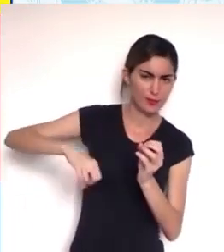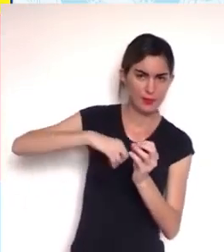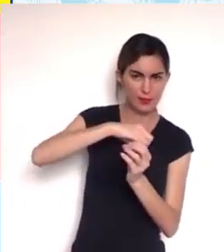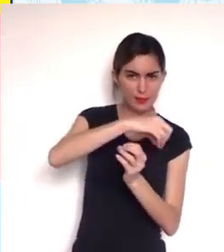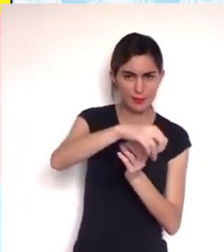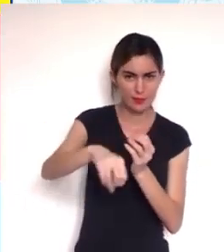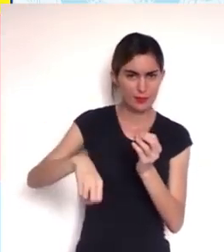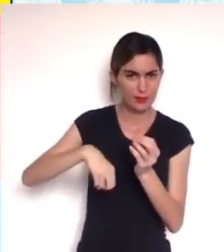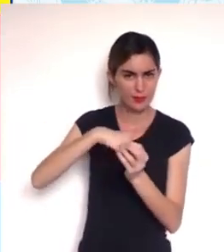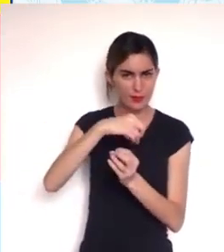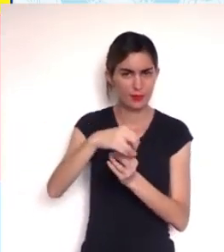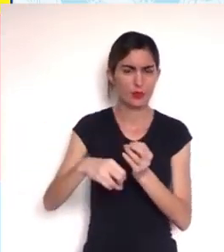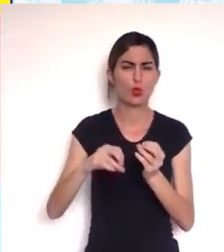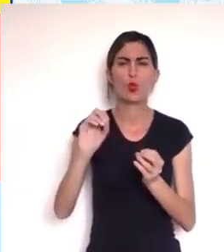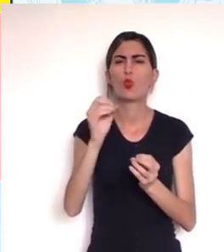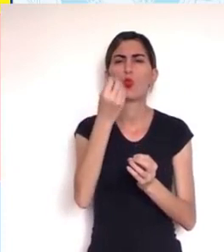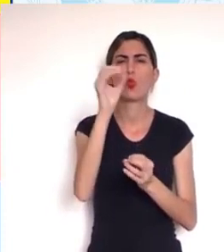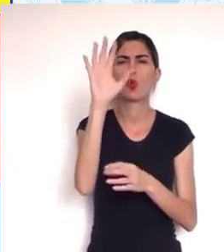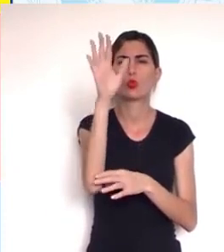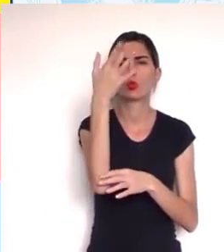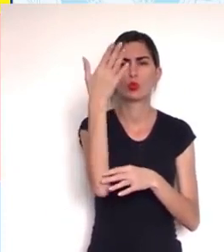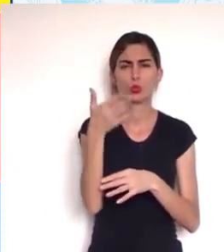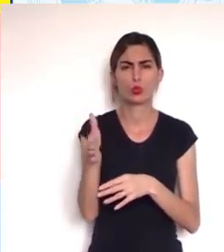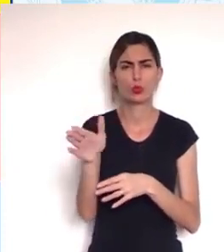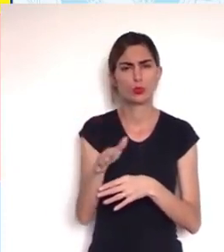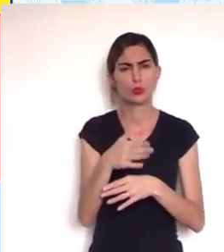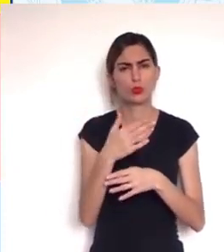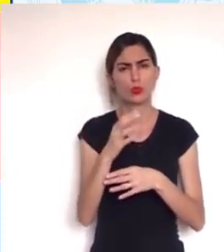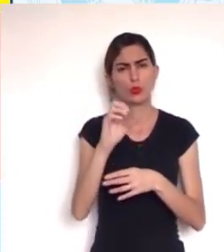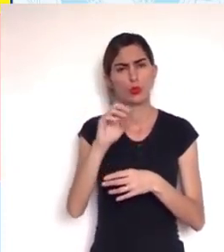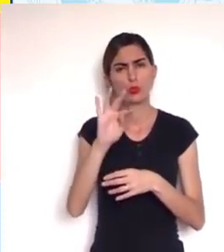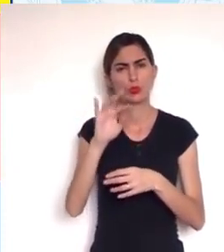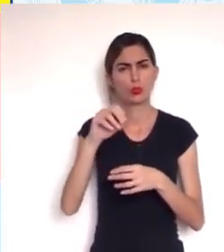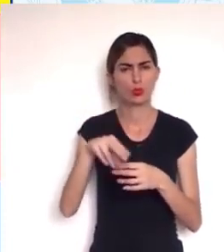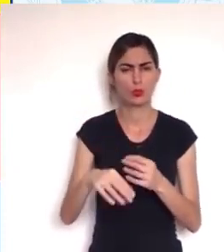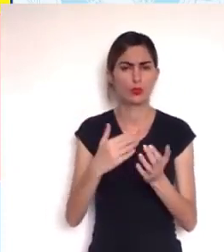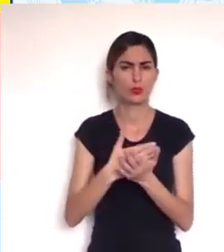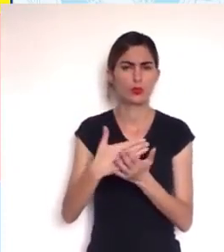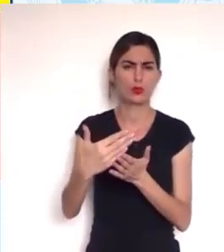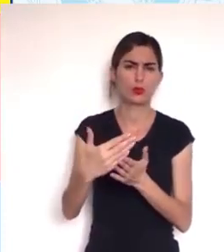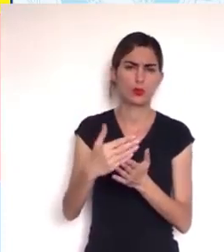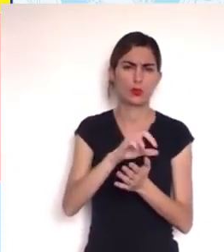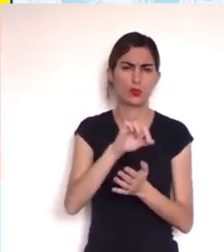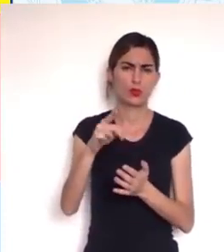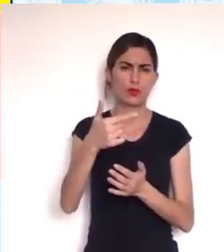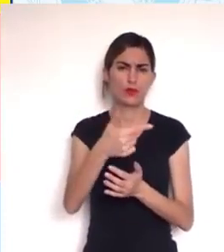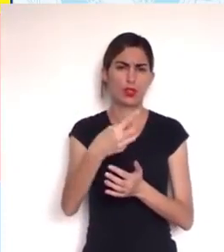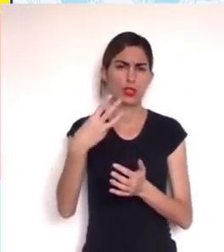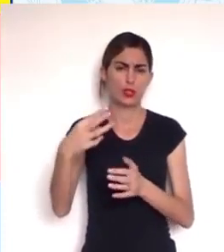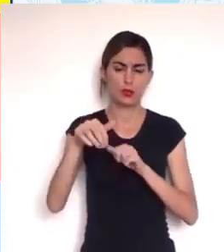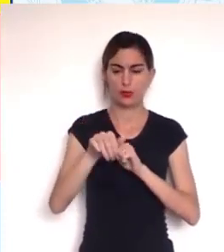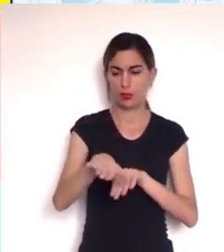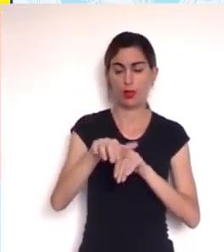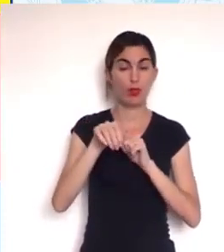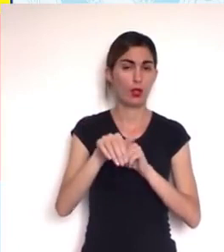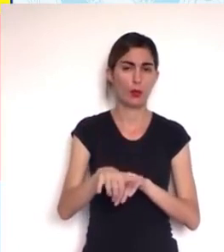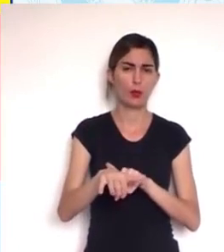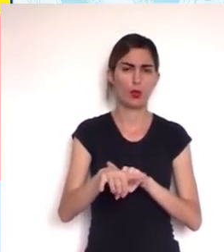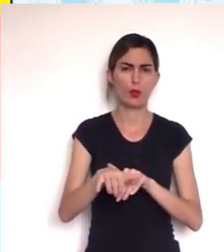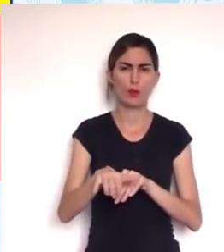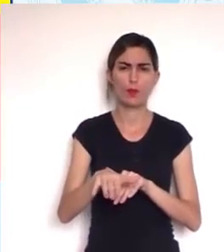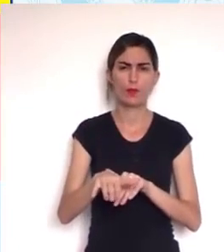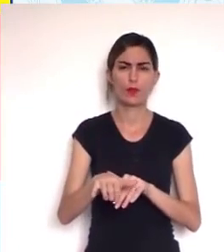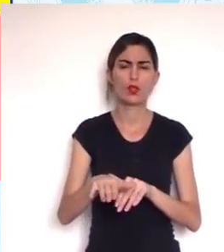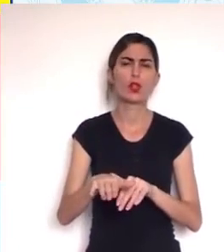Né? O outono, que é o equinócio de outono, ele começa no dia 23 de setembro